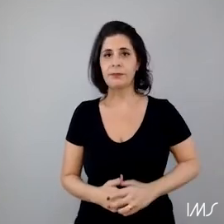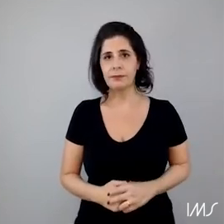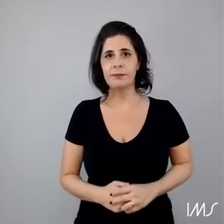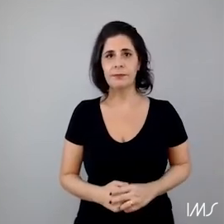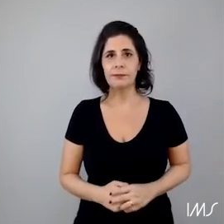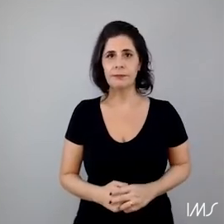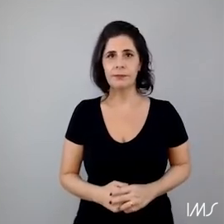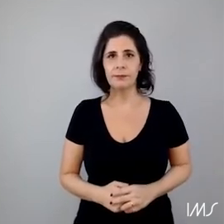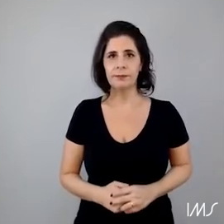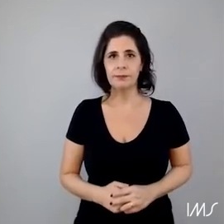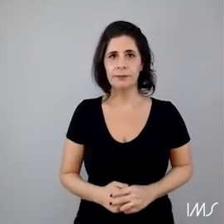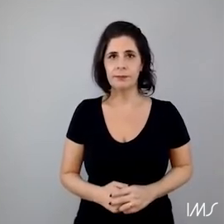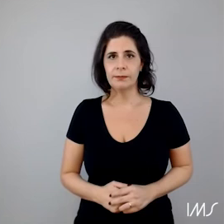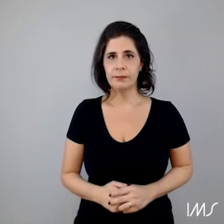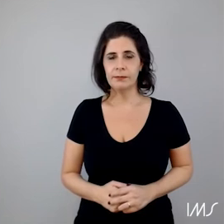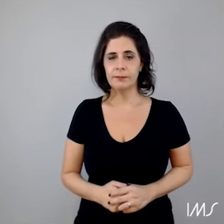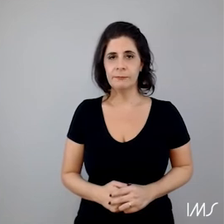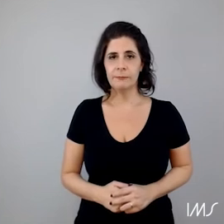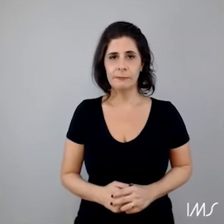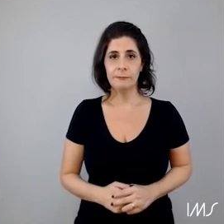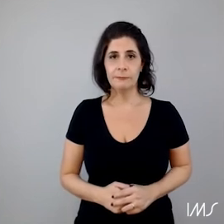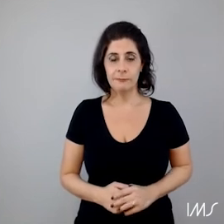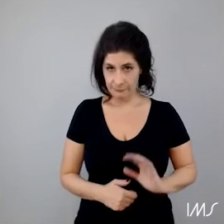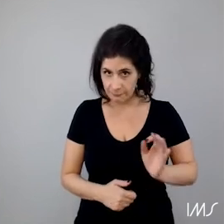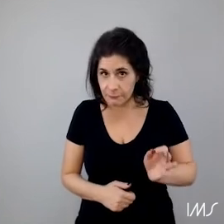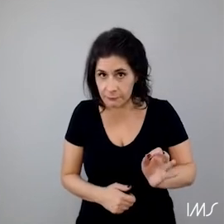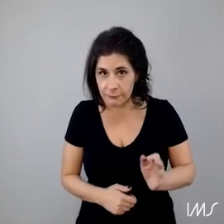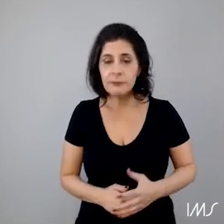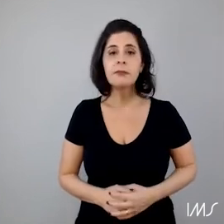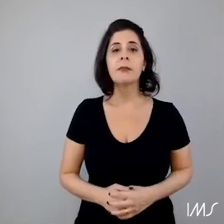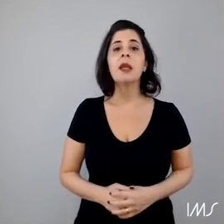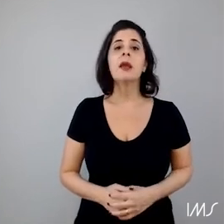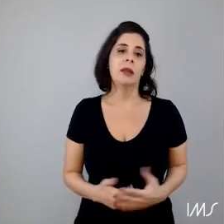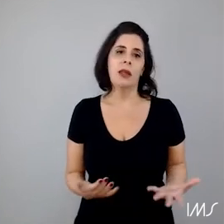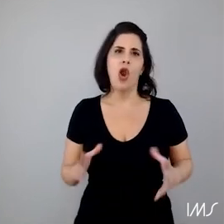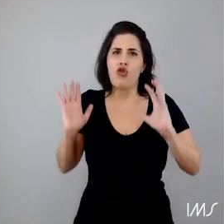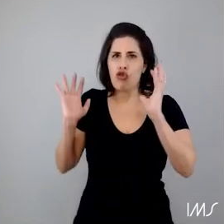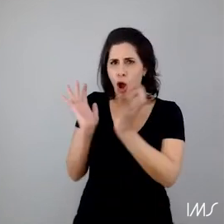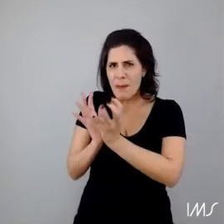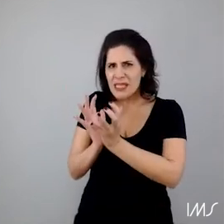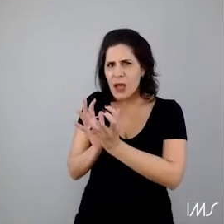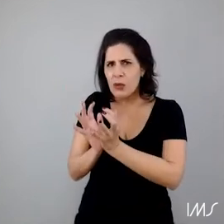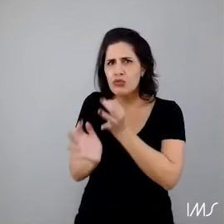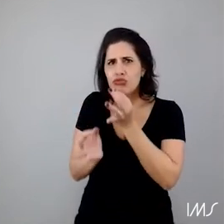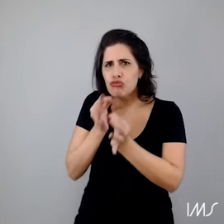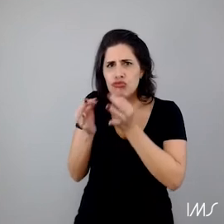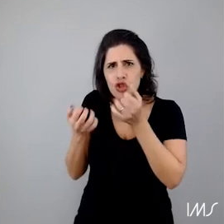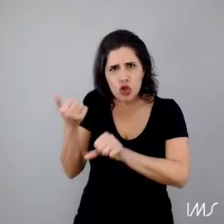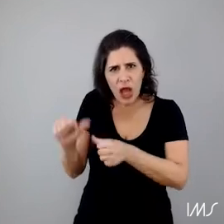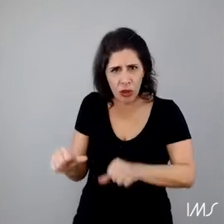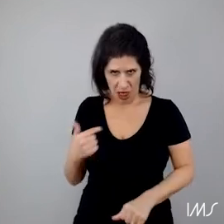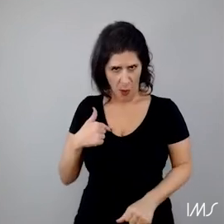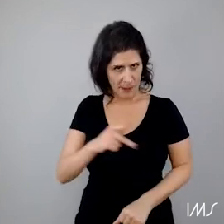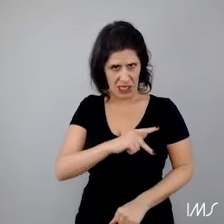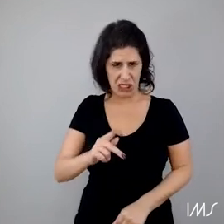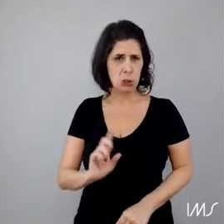E não havia comissão julgadora, eu não fui presidente de nenhuma comissão julgadora. Não estou entendendo. Não, então